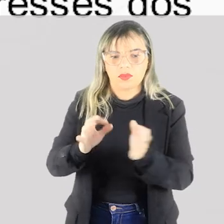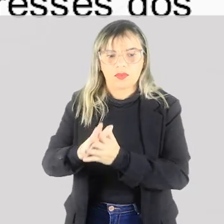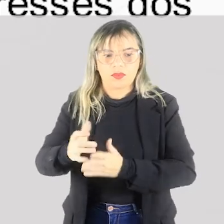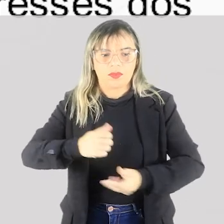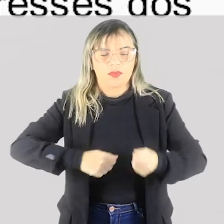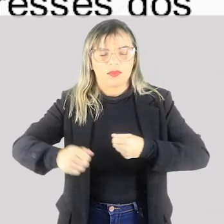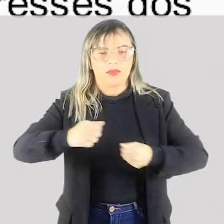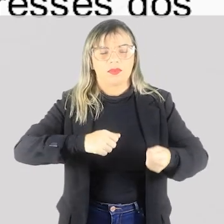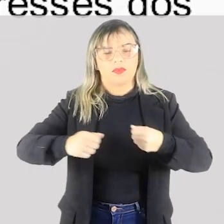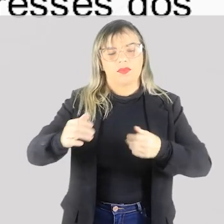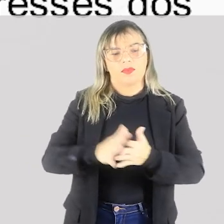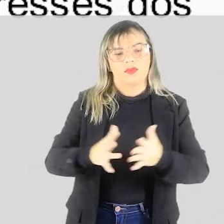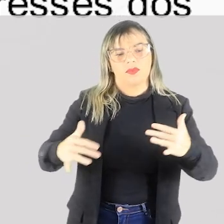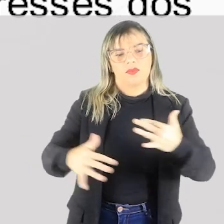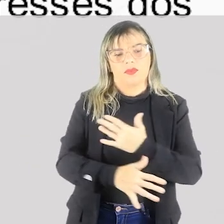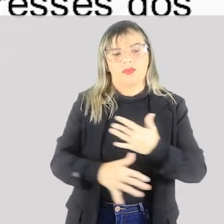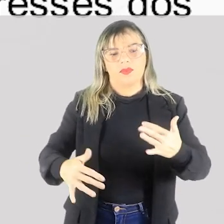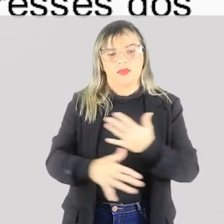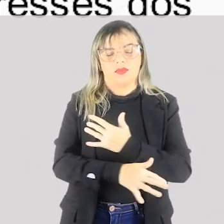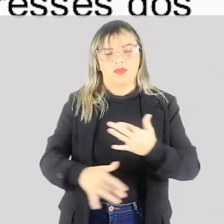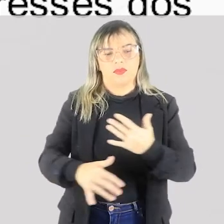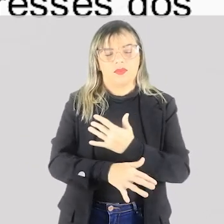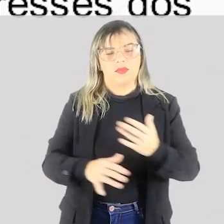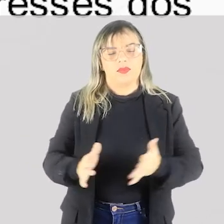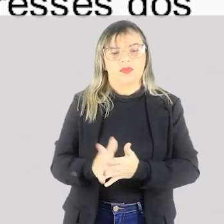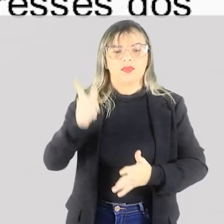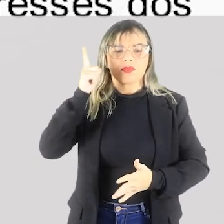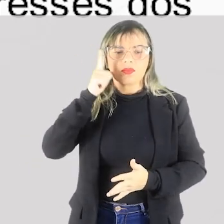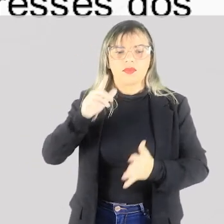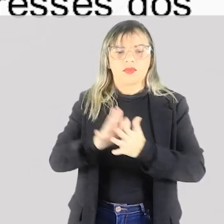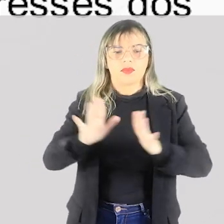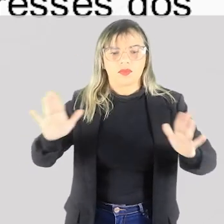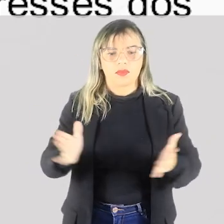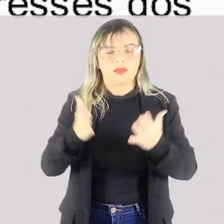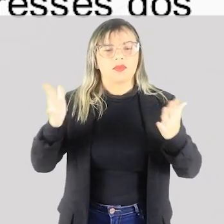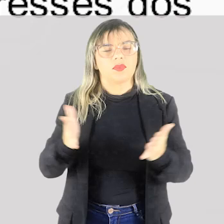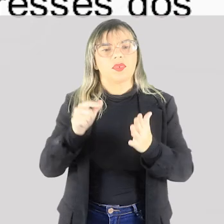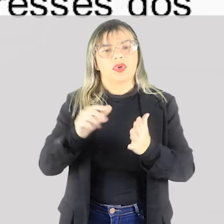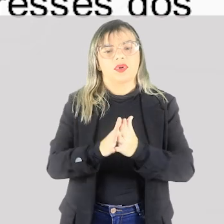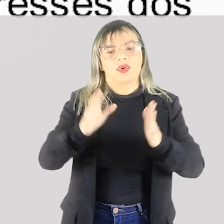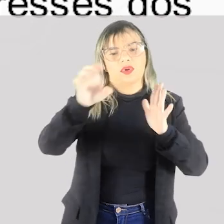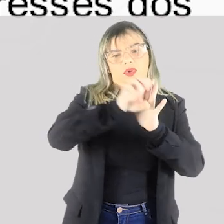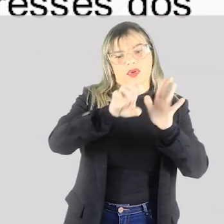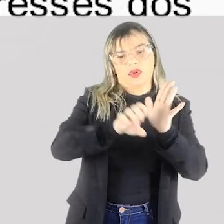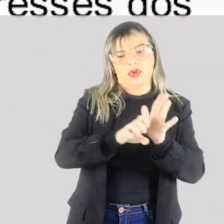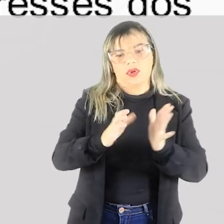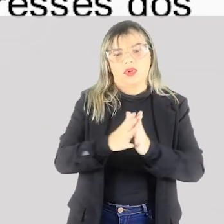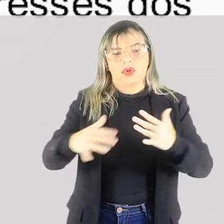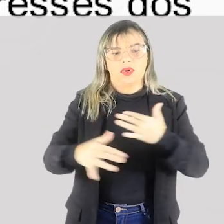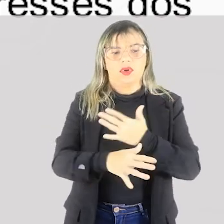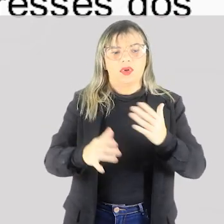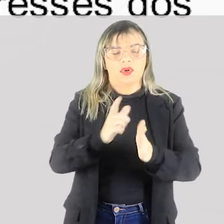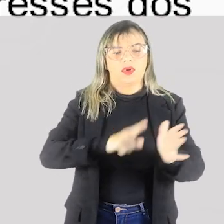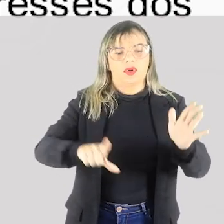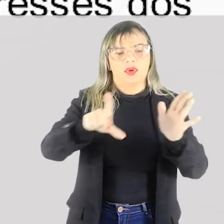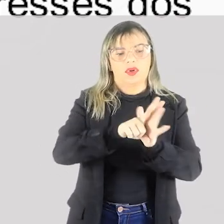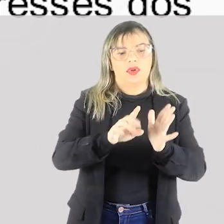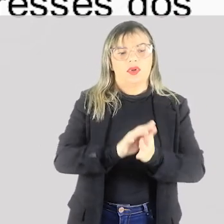planejamento e na gestão urbanos, ganhou impulso a partir do Estatuto da Cidade, que é a lei